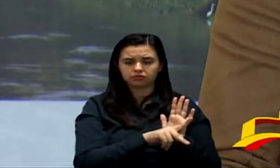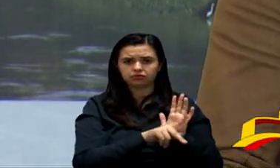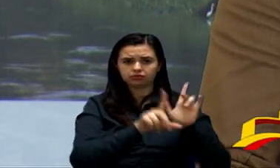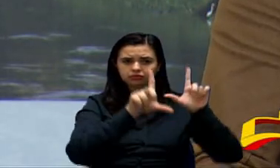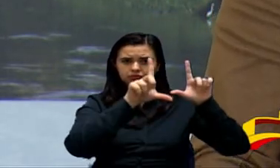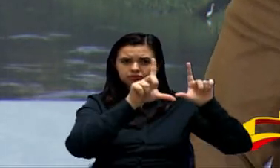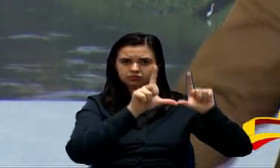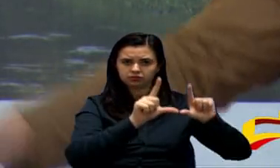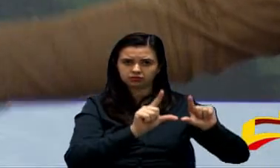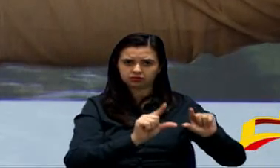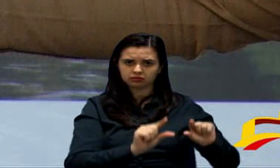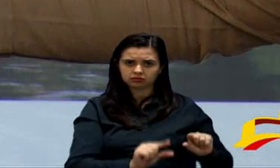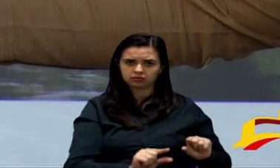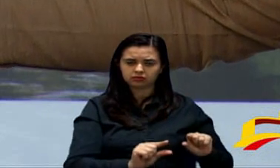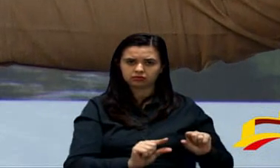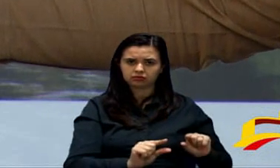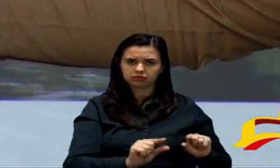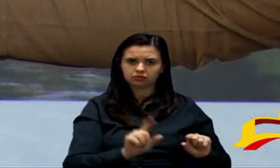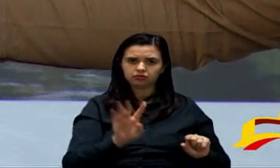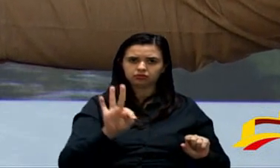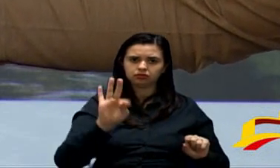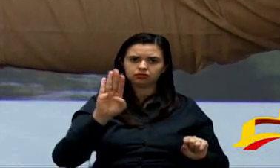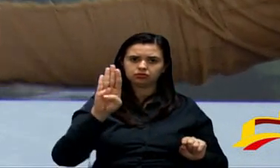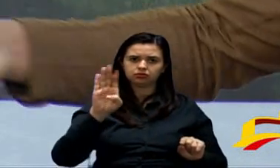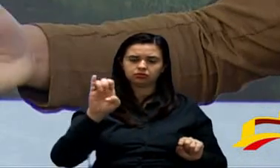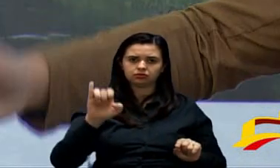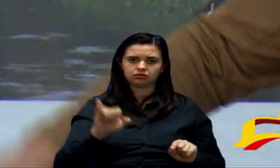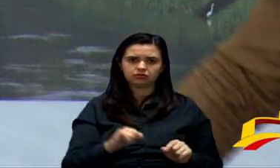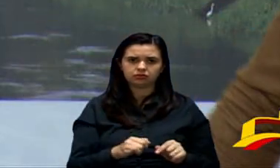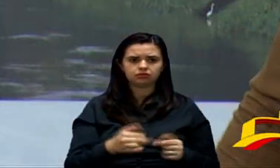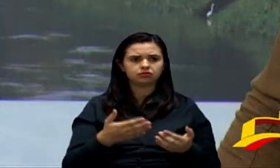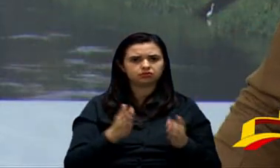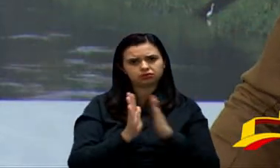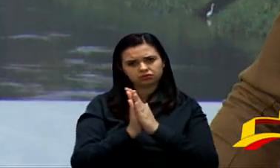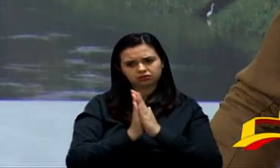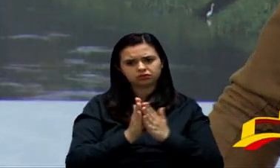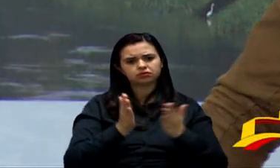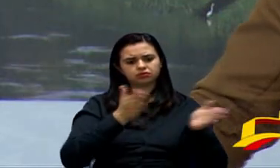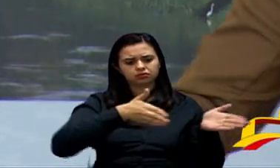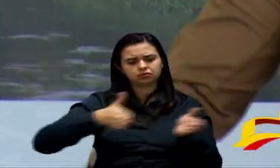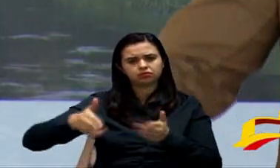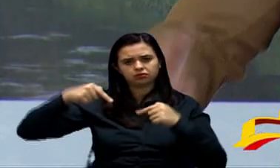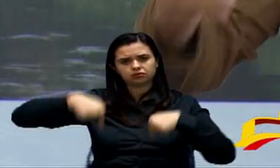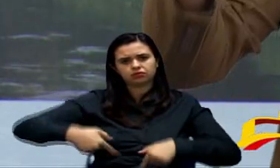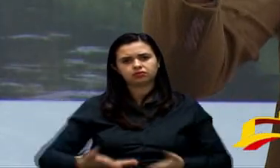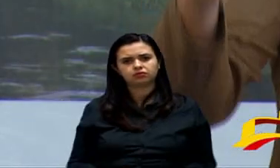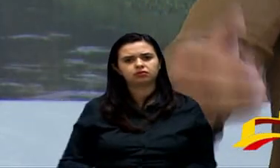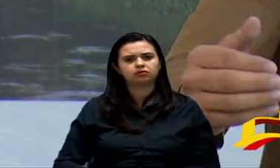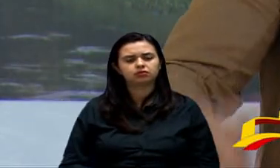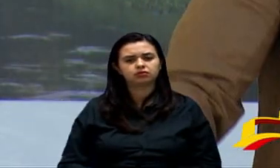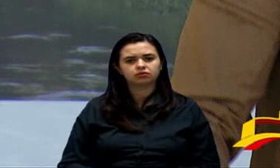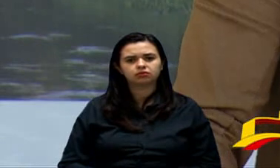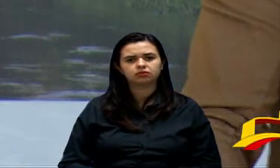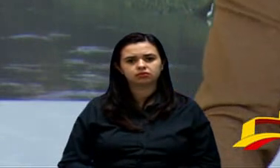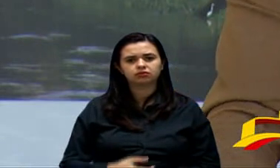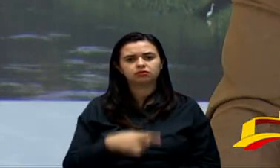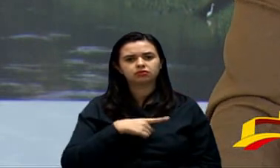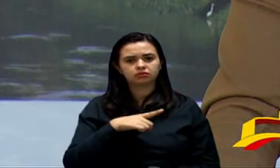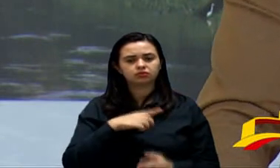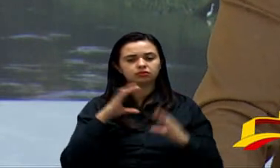da alíquota do ITBI. Eu peço ao presidente da casa que tenha ordem aqui no recinto, senhor presidente. Eu tenho nessa